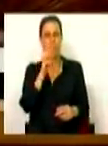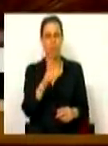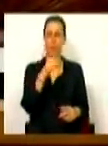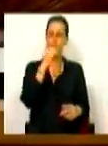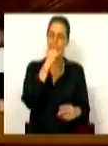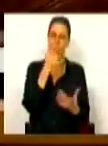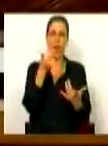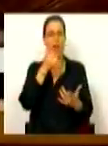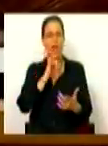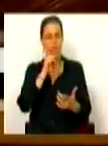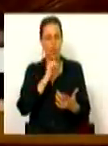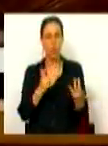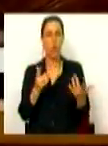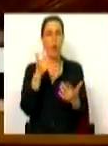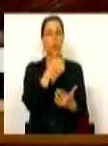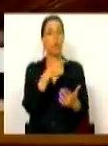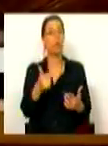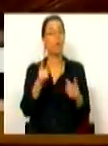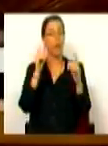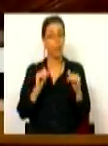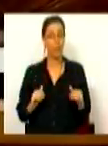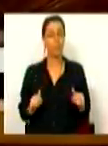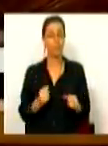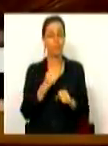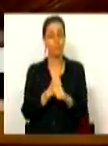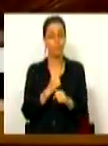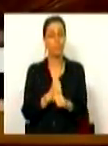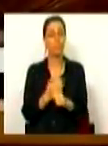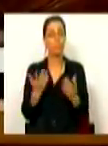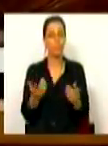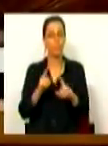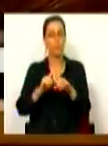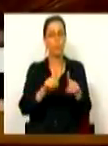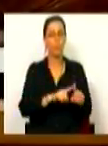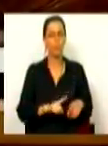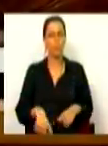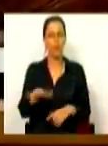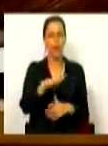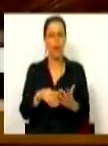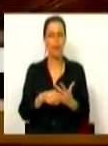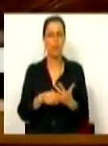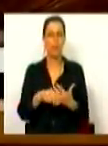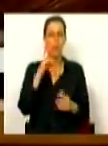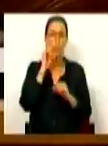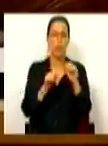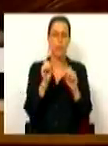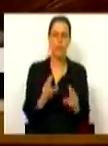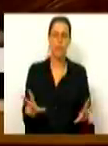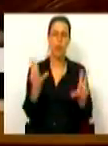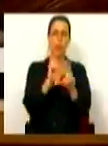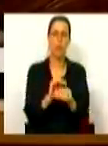Faro, nos Açores e em Tondela, a trabalhar nas mais variadas áreas do conhecimento e da